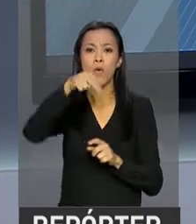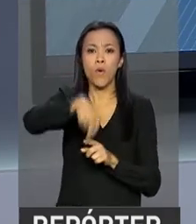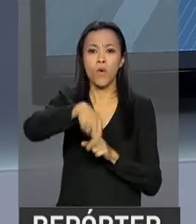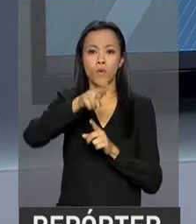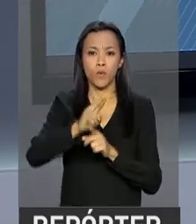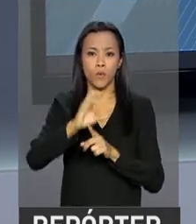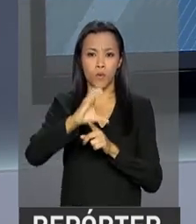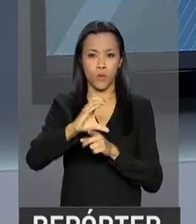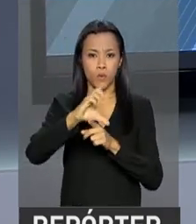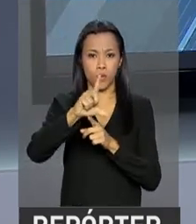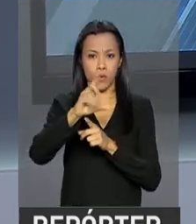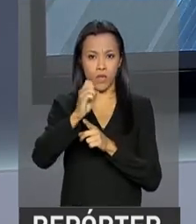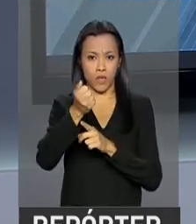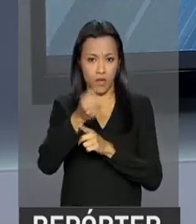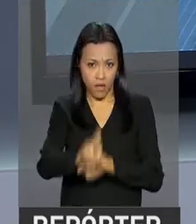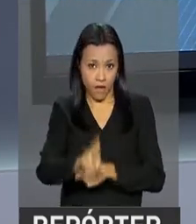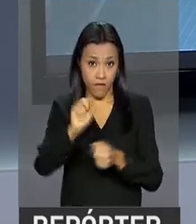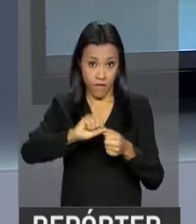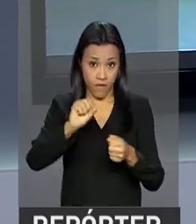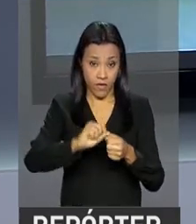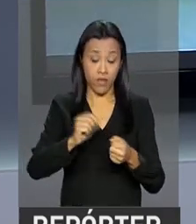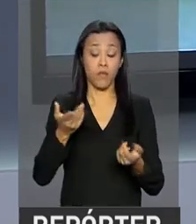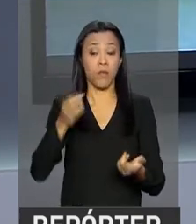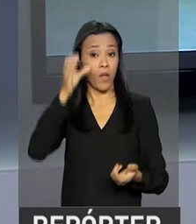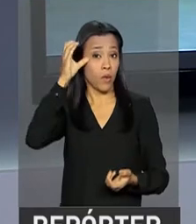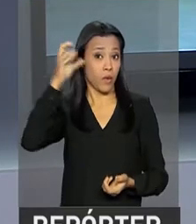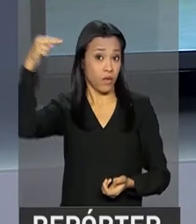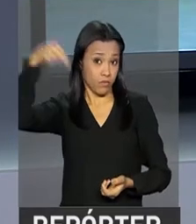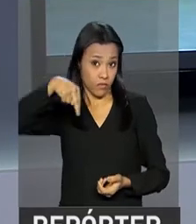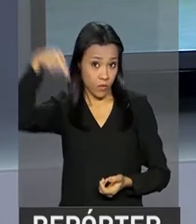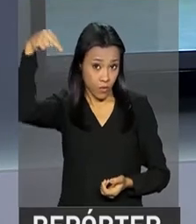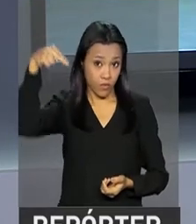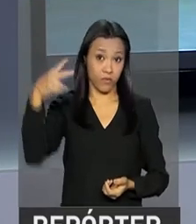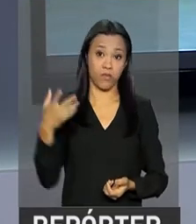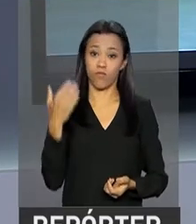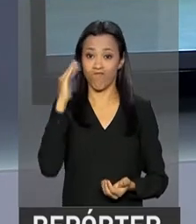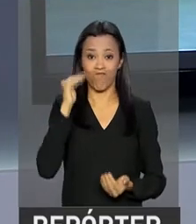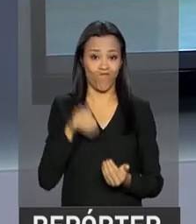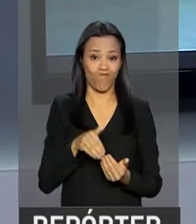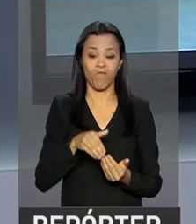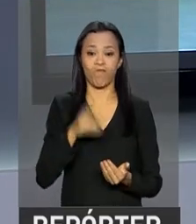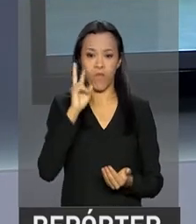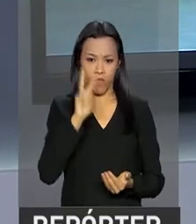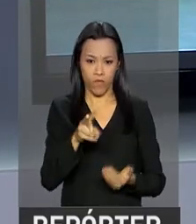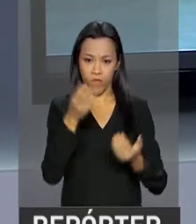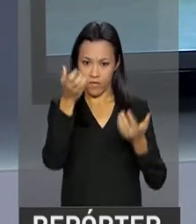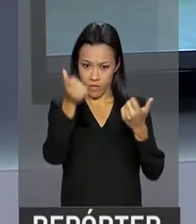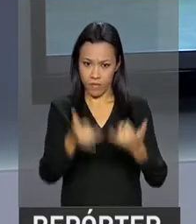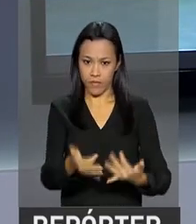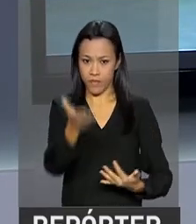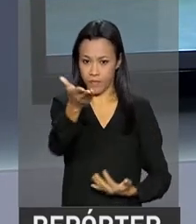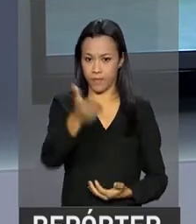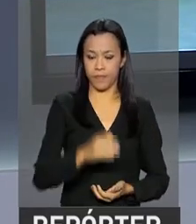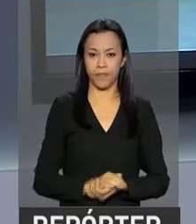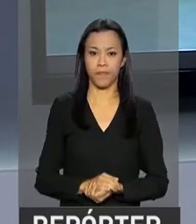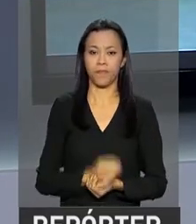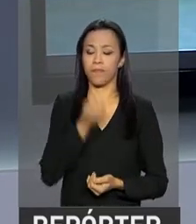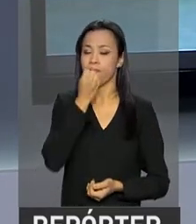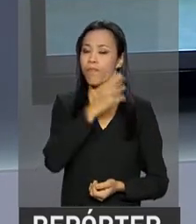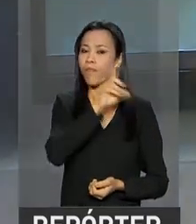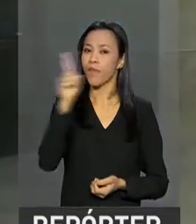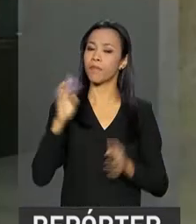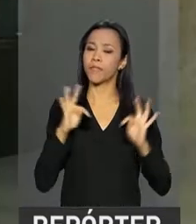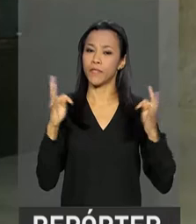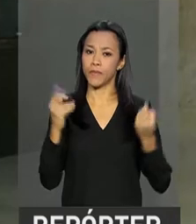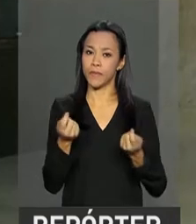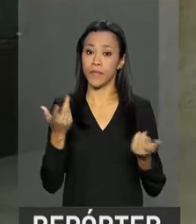domingo. Vamos então conversar sobre o assunto ao vivo com o repórter Ney Pereira. Bom dia, Ney. Bom dia, Carol. Bom dia a todos. Olha,